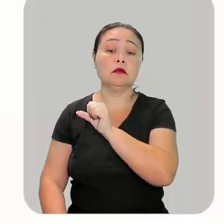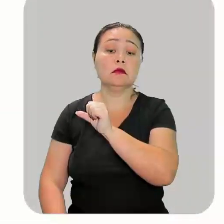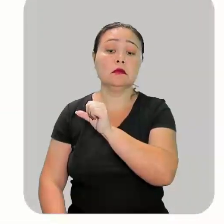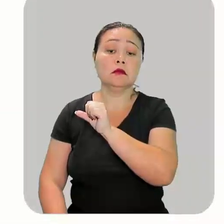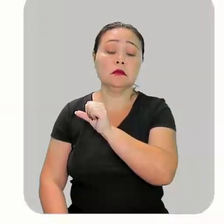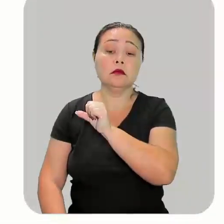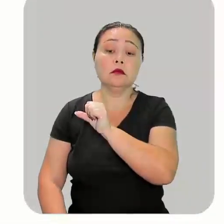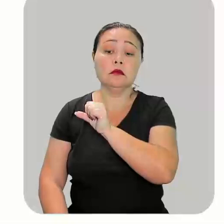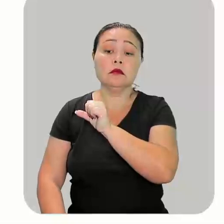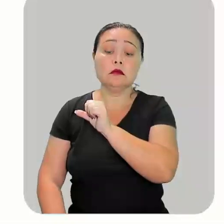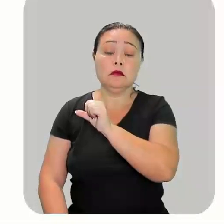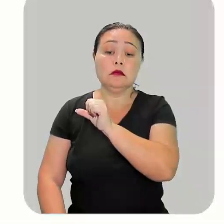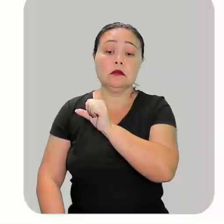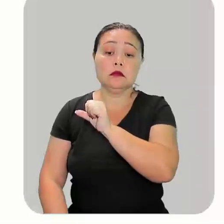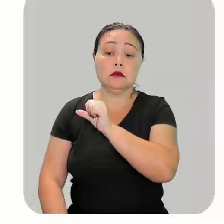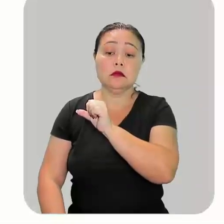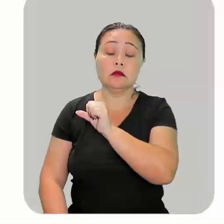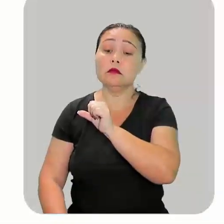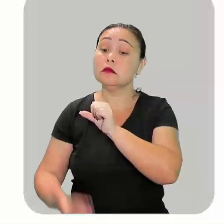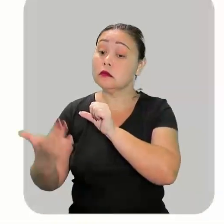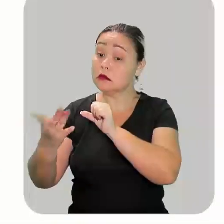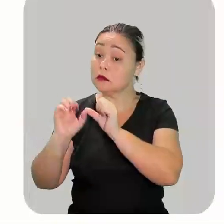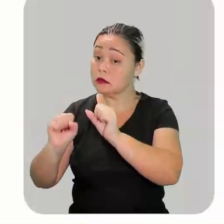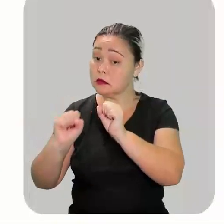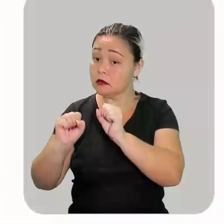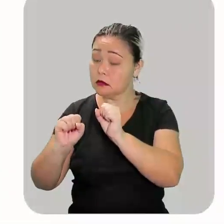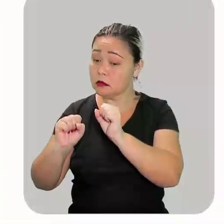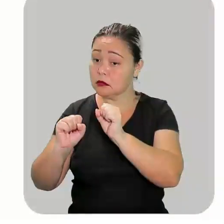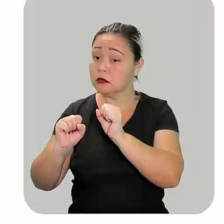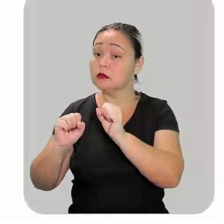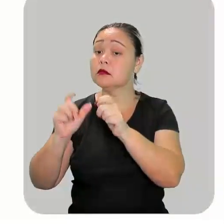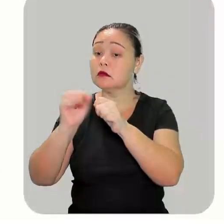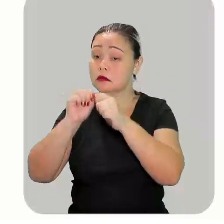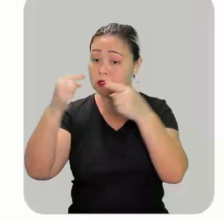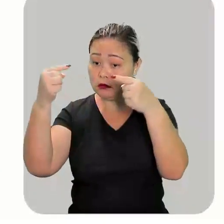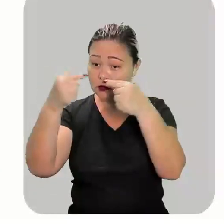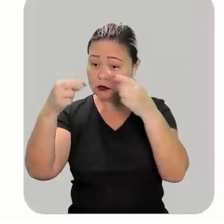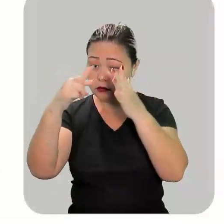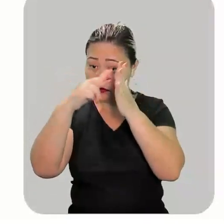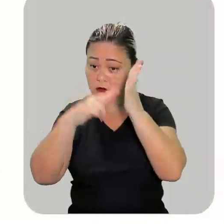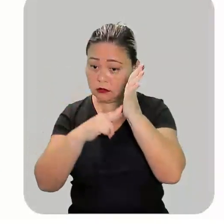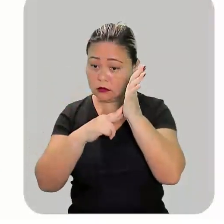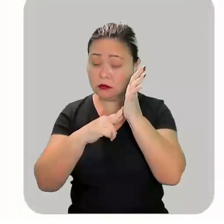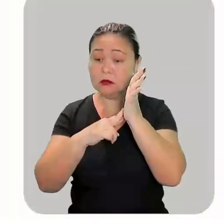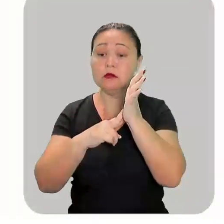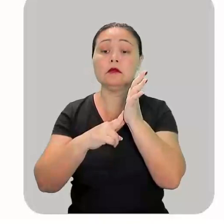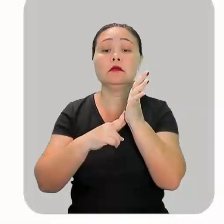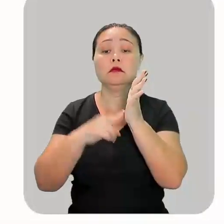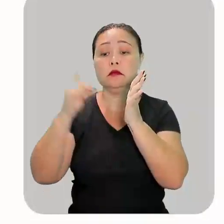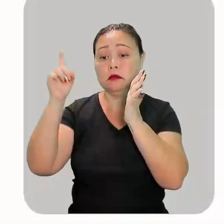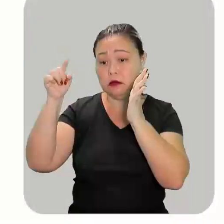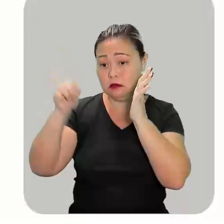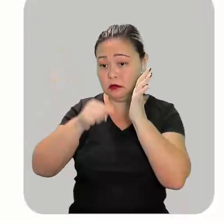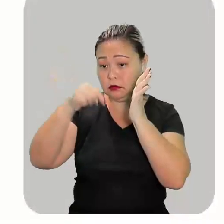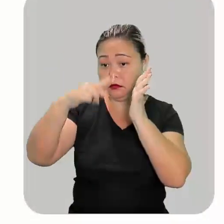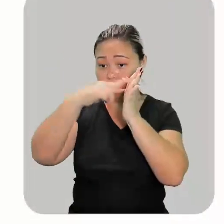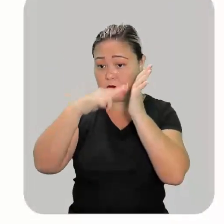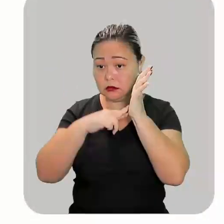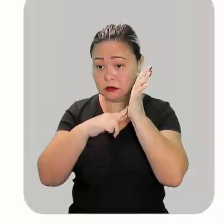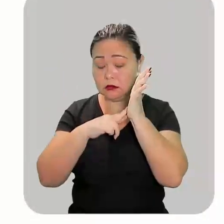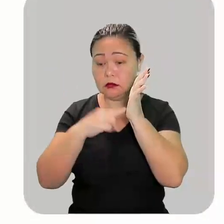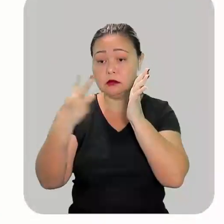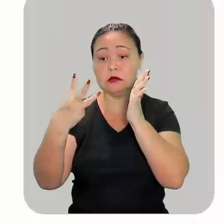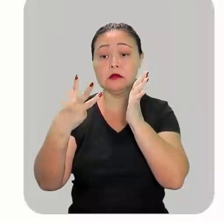vezes, né? E aí, agora sim, agora a gente pode fazer uma regra de 3, né? Vamos lá? Vamos. Deixa o espacinho aqui,